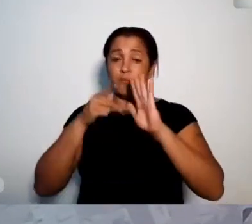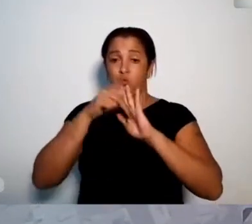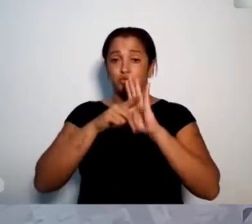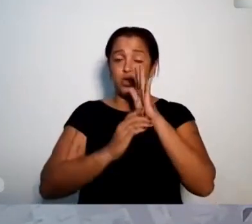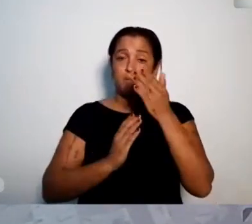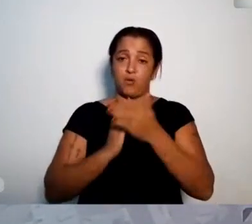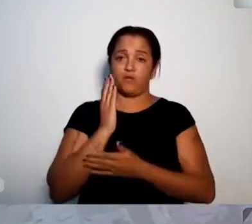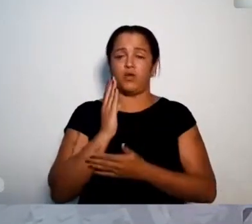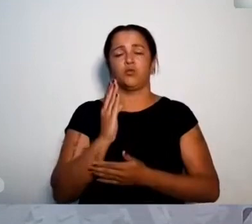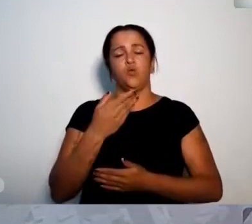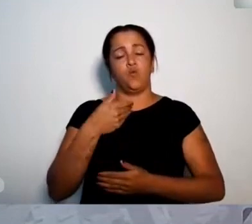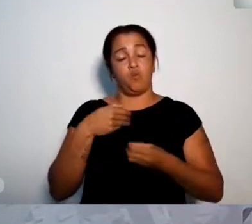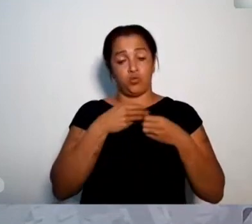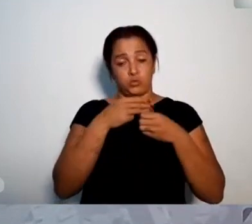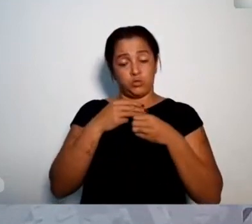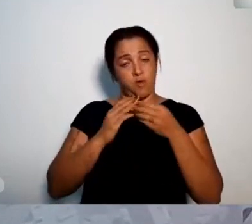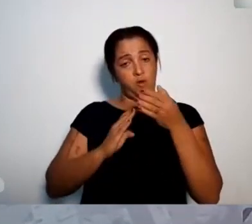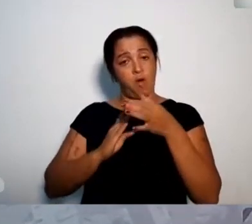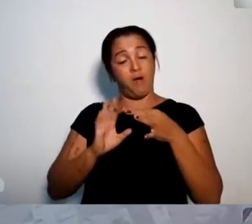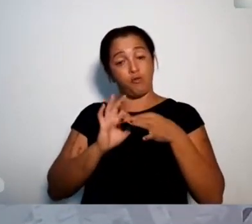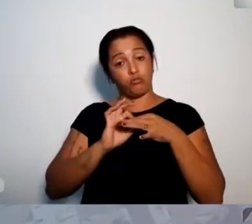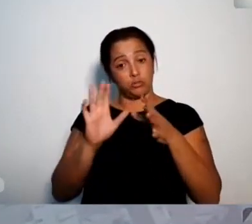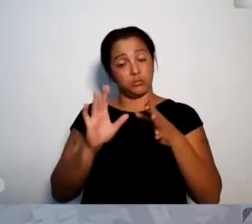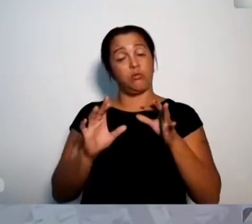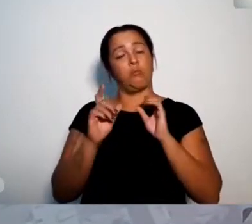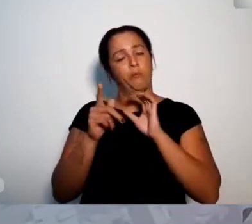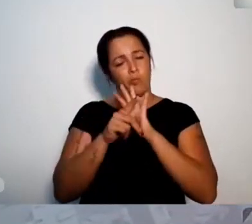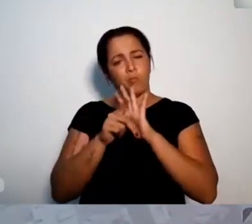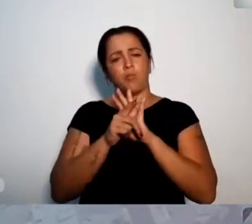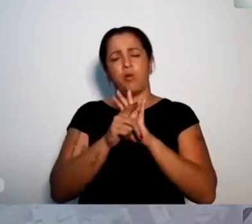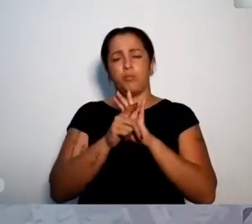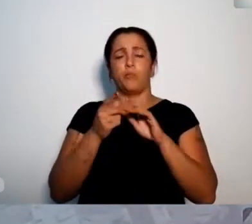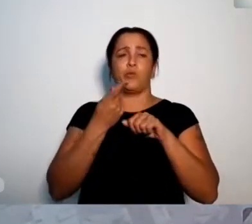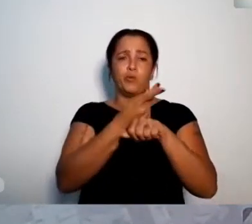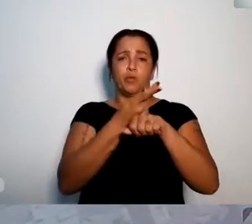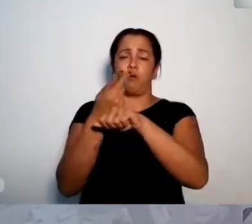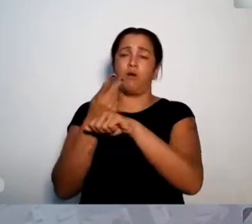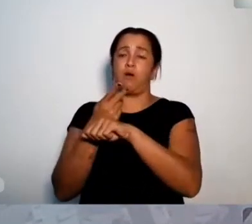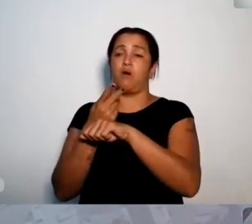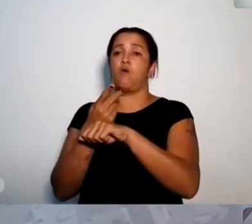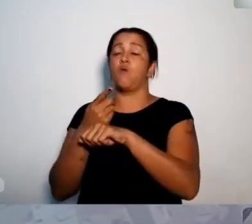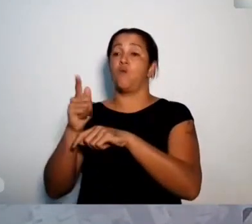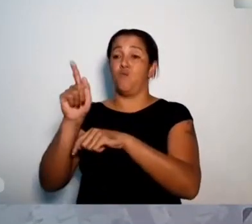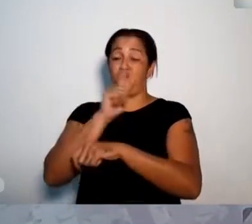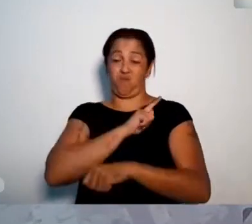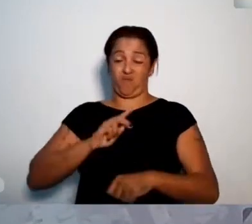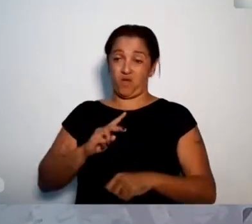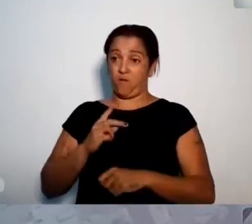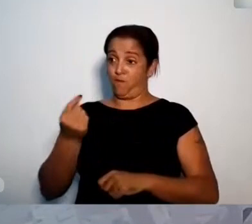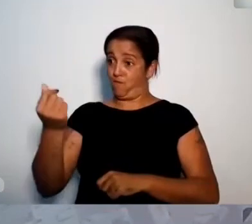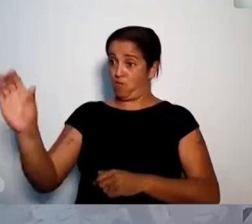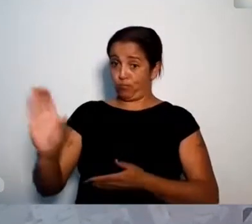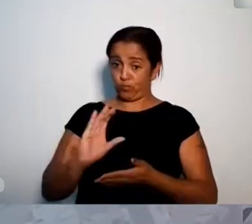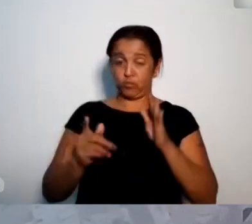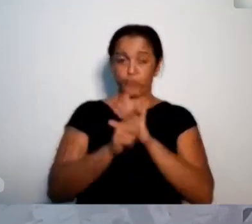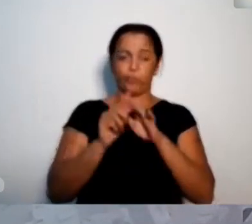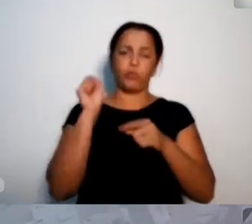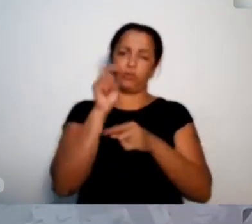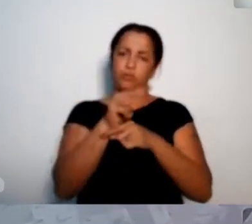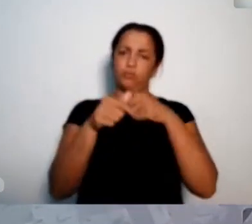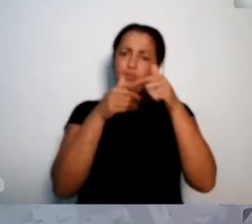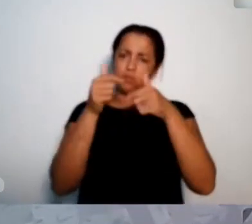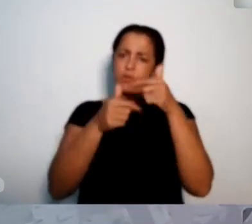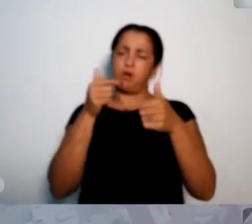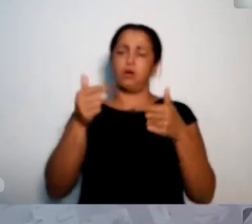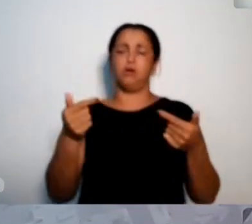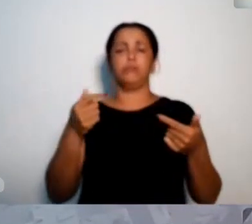fica autorizado a buscar governos do Fundo Nacional do Emprego para que a gente possa fomentar essas ações. Na minha